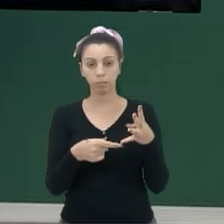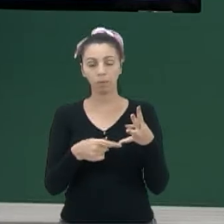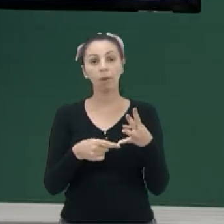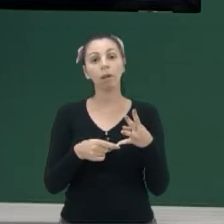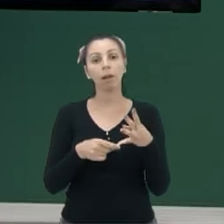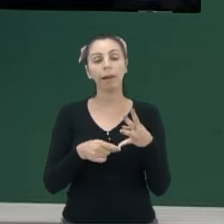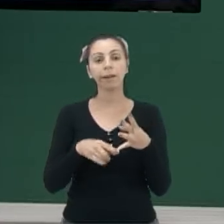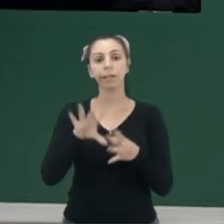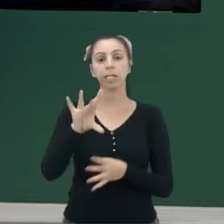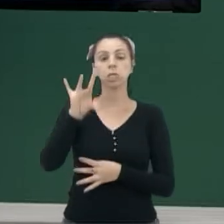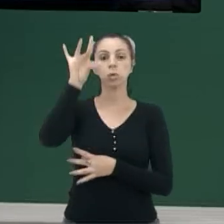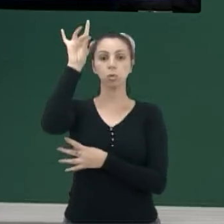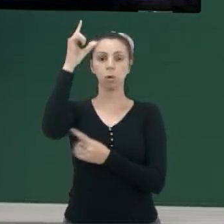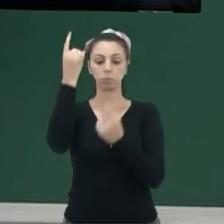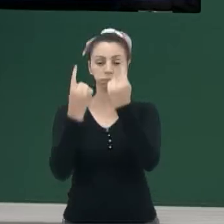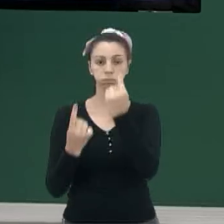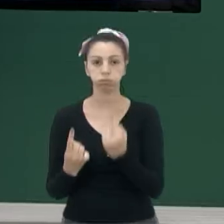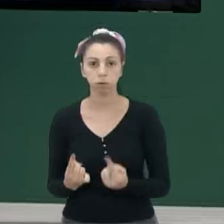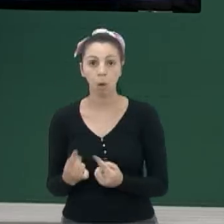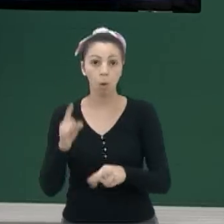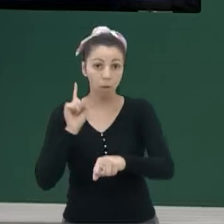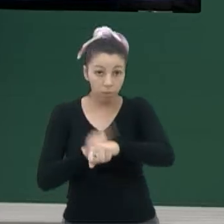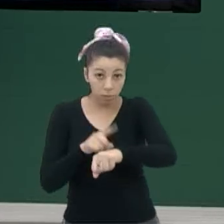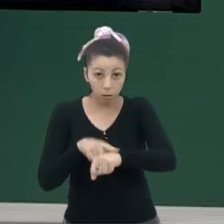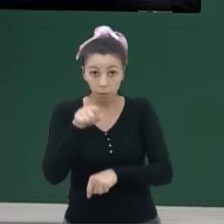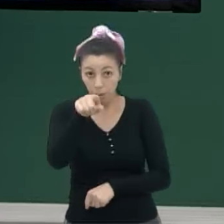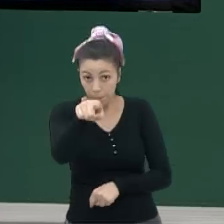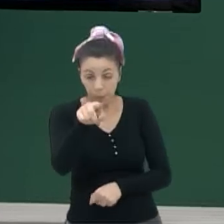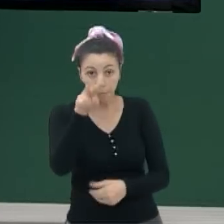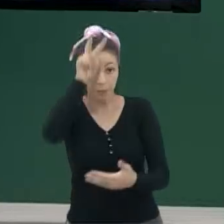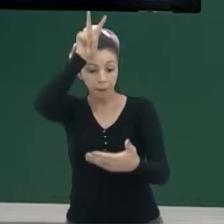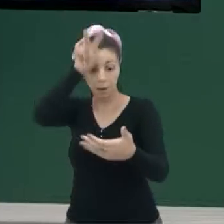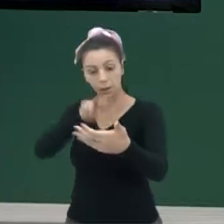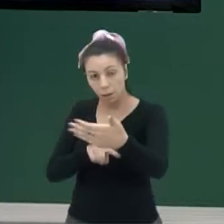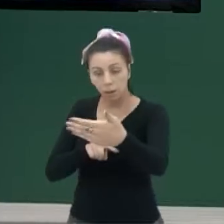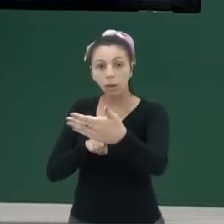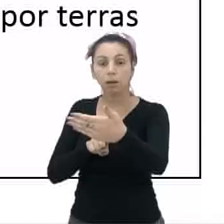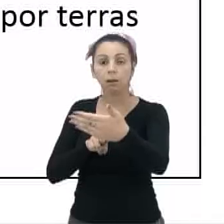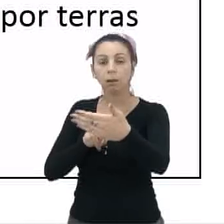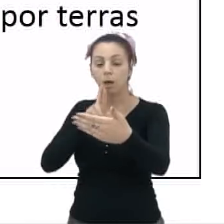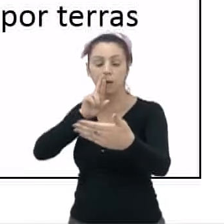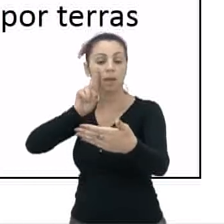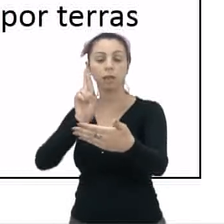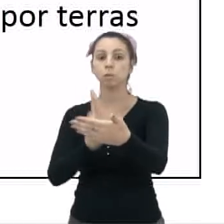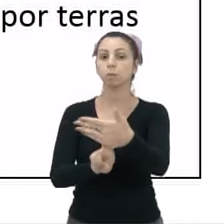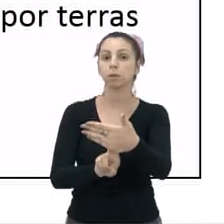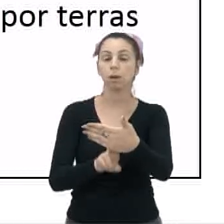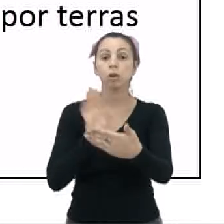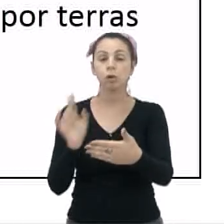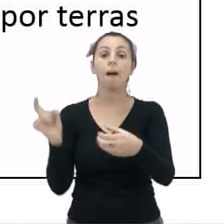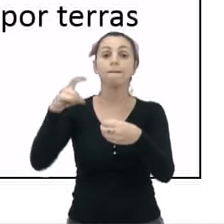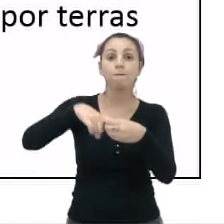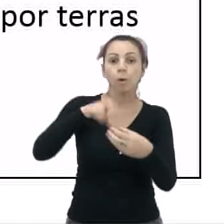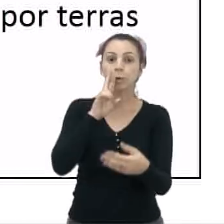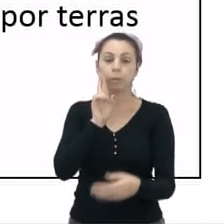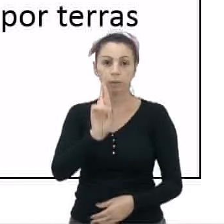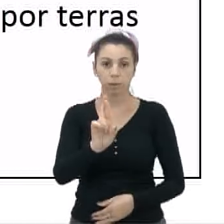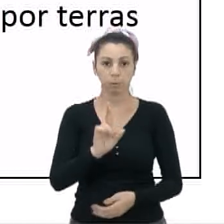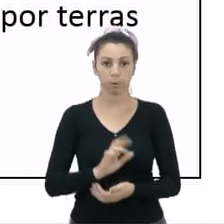escolha. Então, em um minutinho a gente volta, daí vocês têm esse tempinho para ler a questão, solucionar e eu já volto com a resposta para vocês.